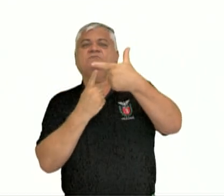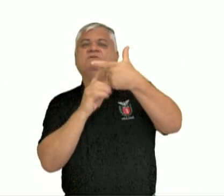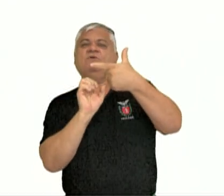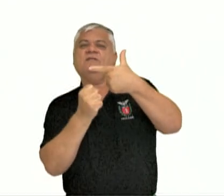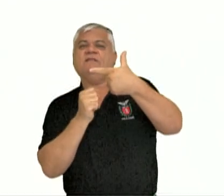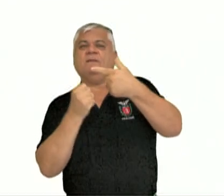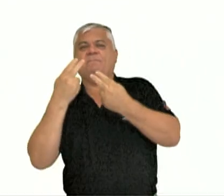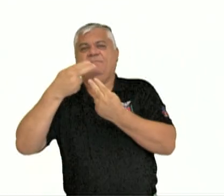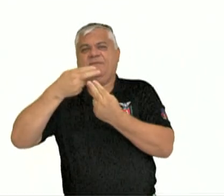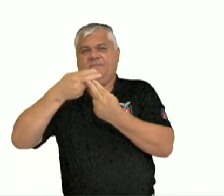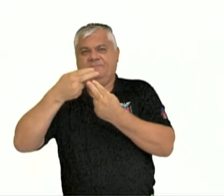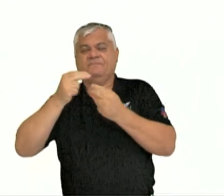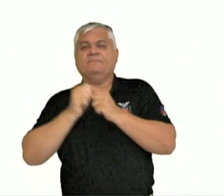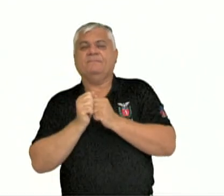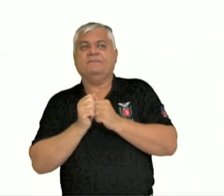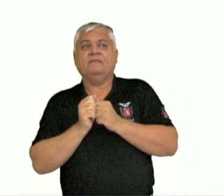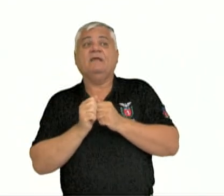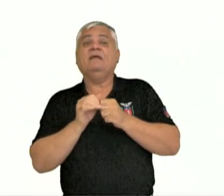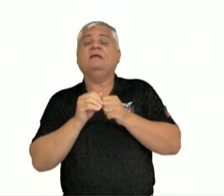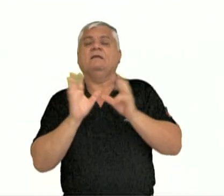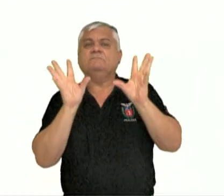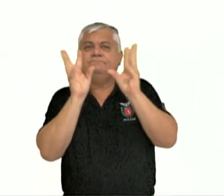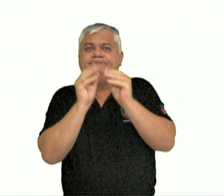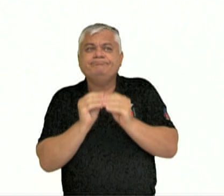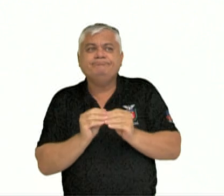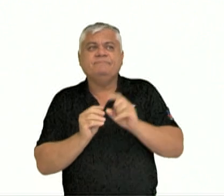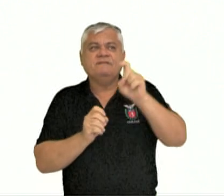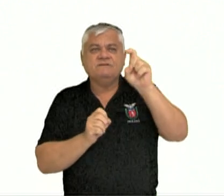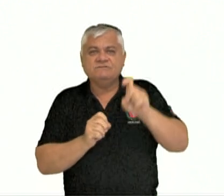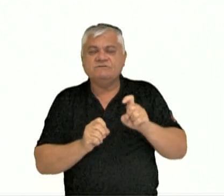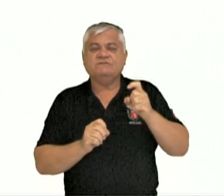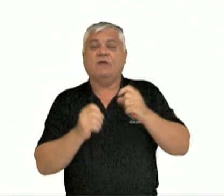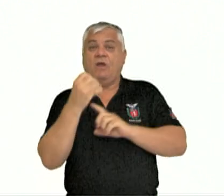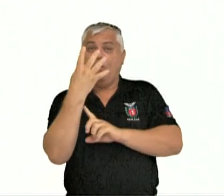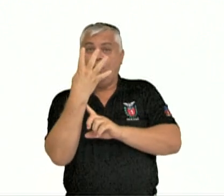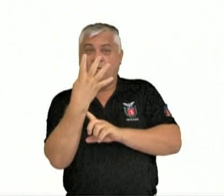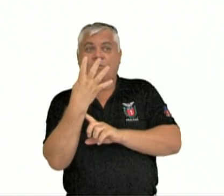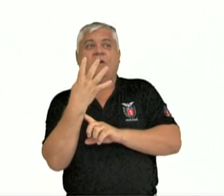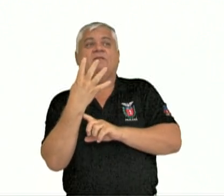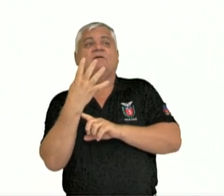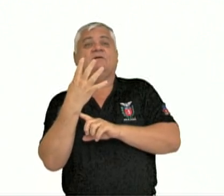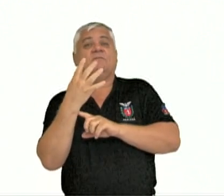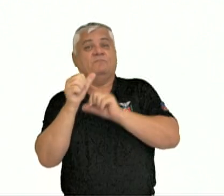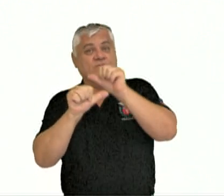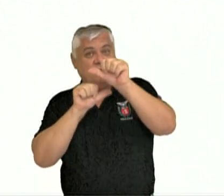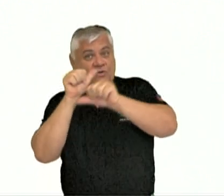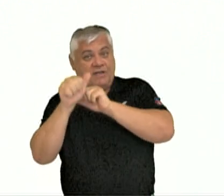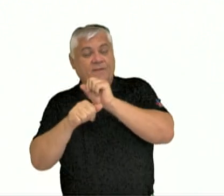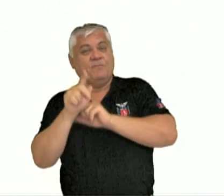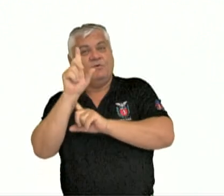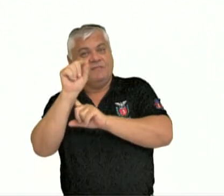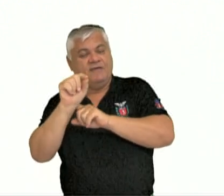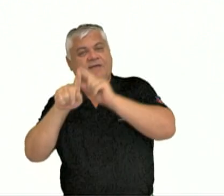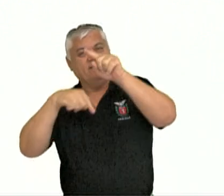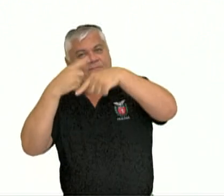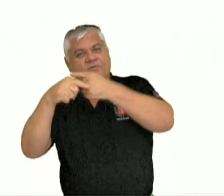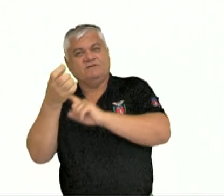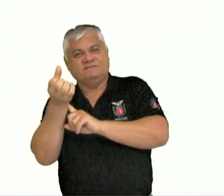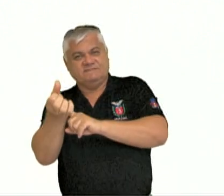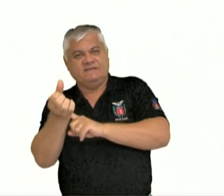por 180π, que simplificando, primeiro eu simplifico por 10, depois eu simplifiquei por 6.